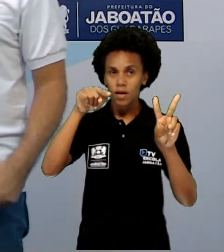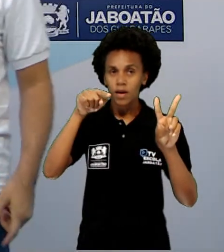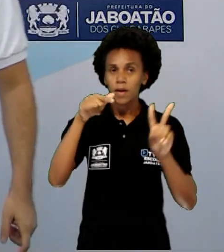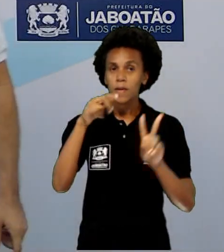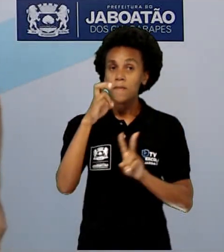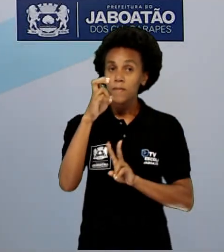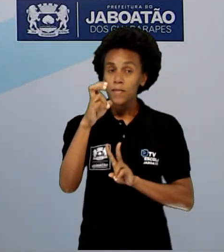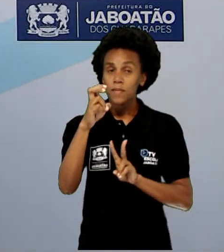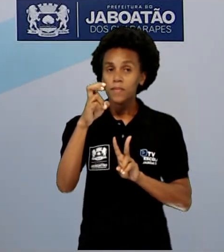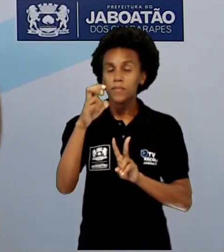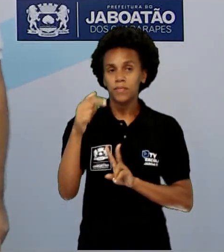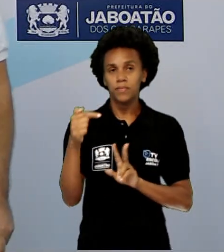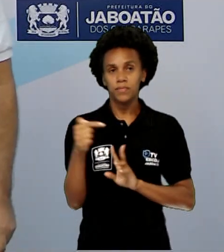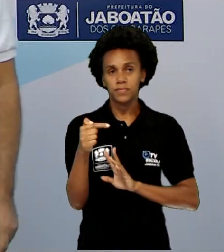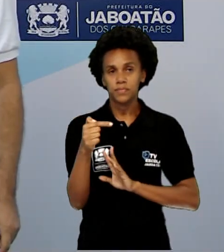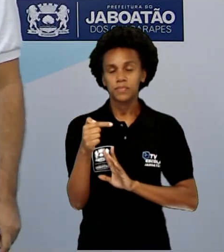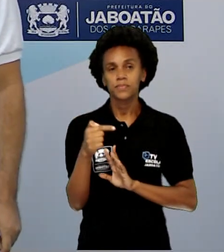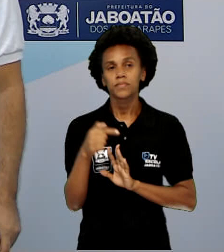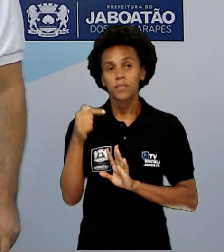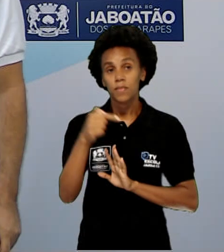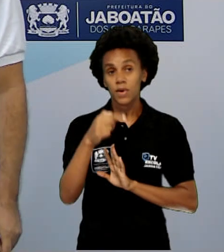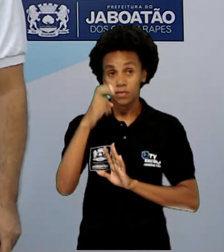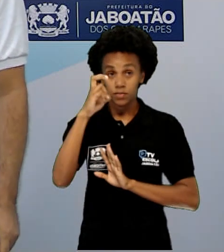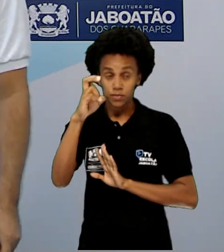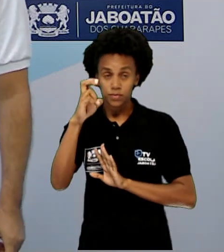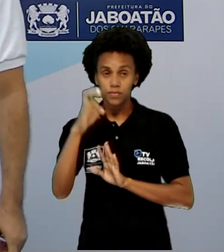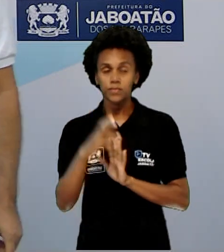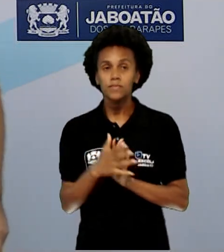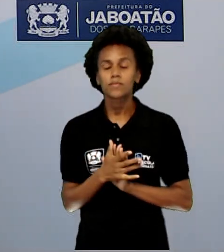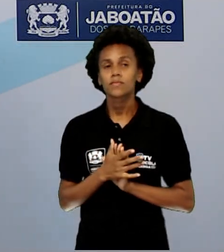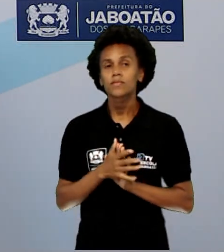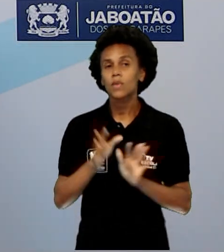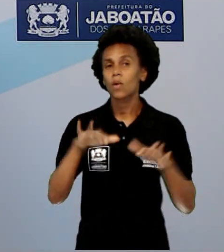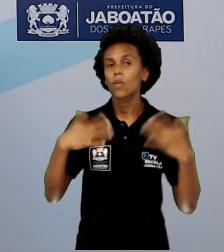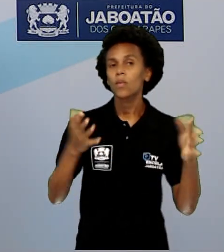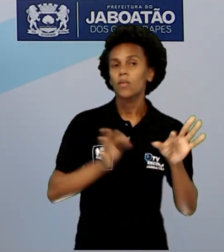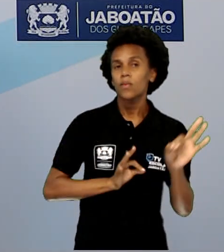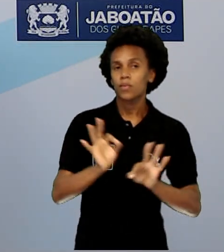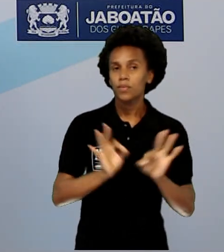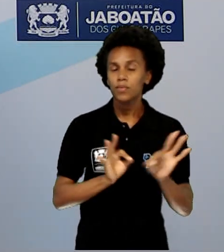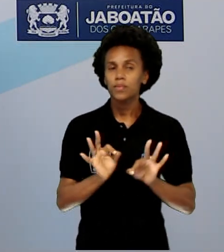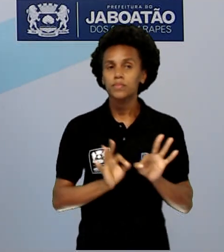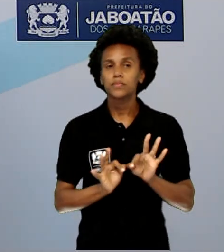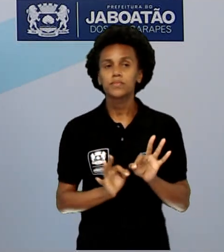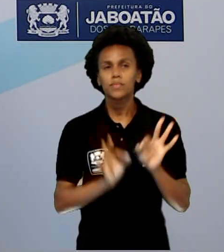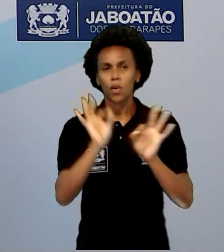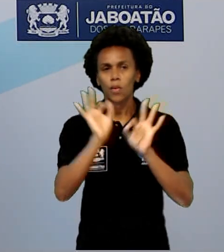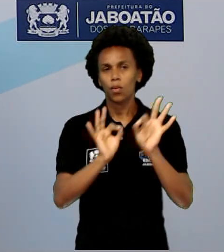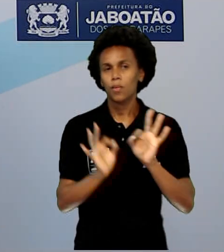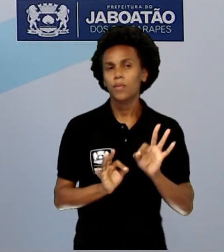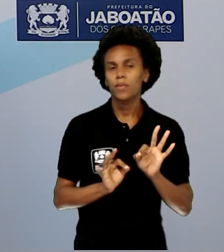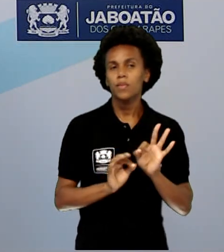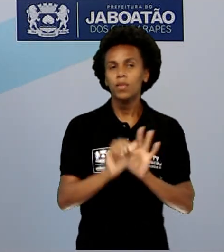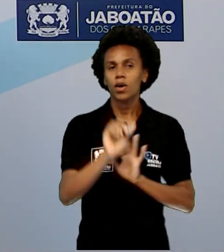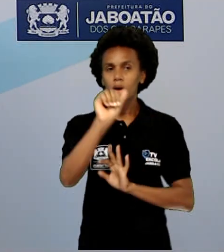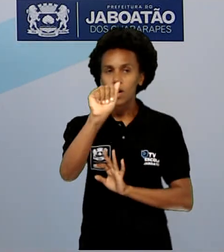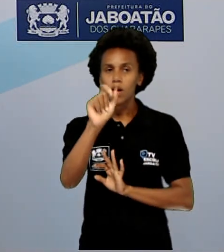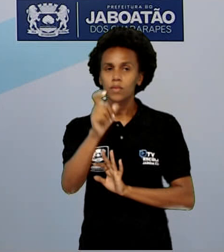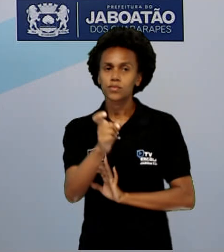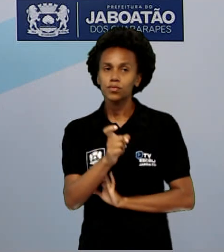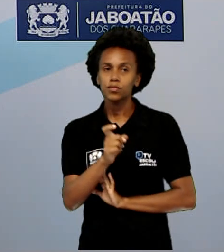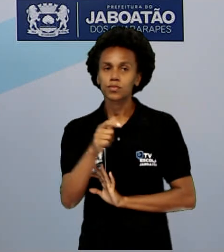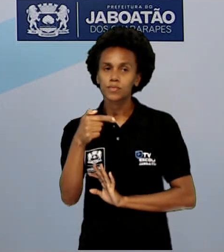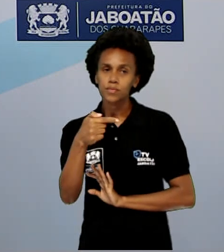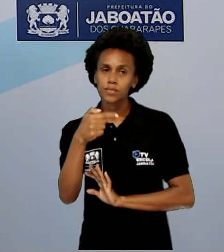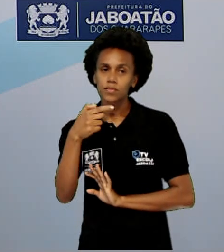aí ficou dessa maneira aqui, ó. Quando eu organizo, né? Vai organizando tudo, repete o A, o X menos 2.